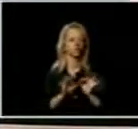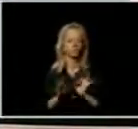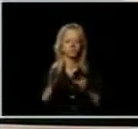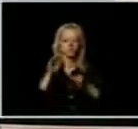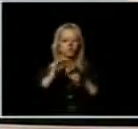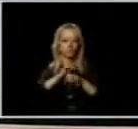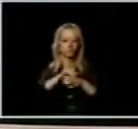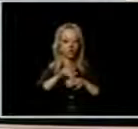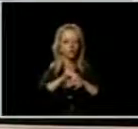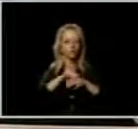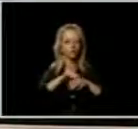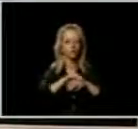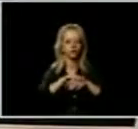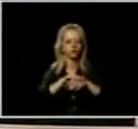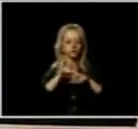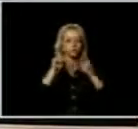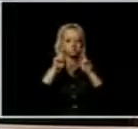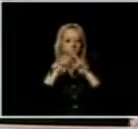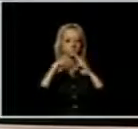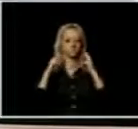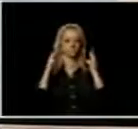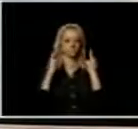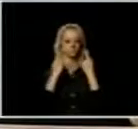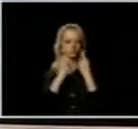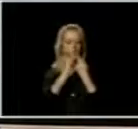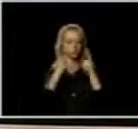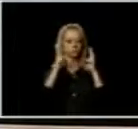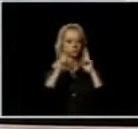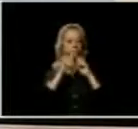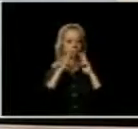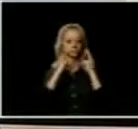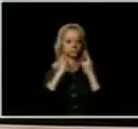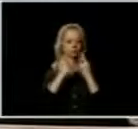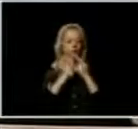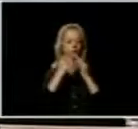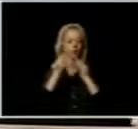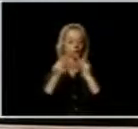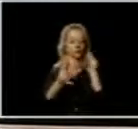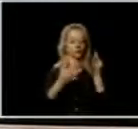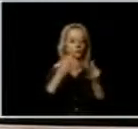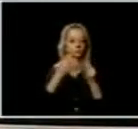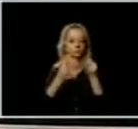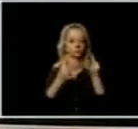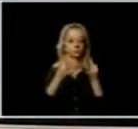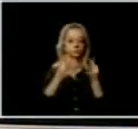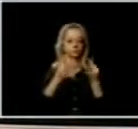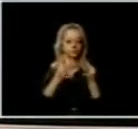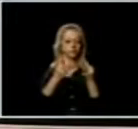agenda positiva, organizar os artistas, mapear os artistas,